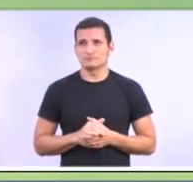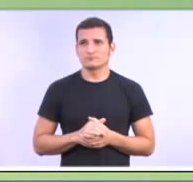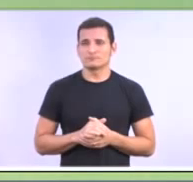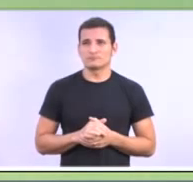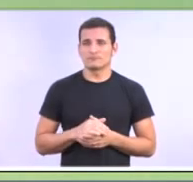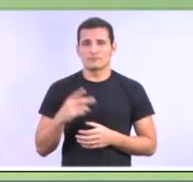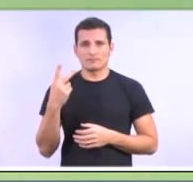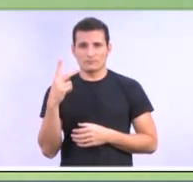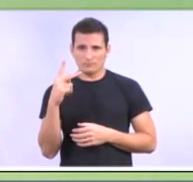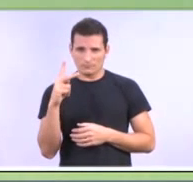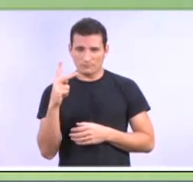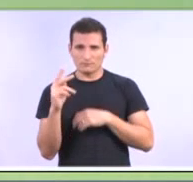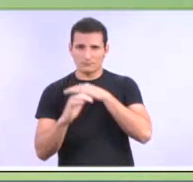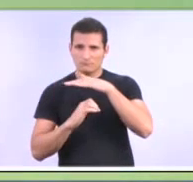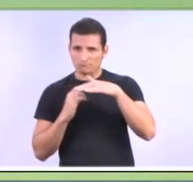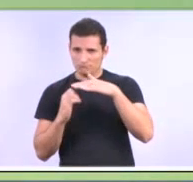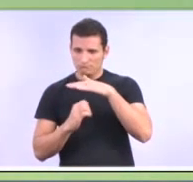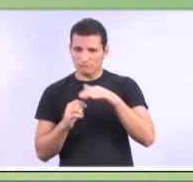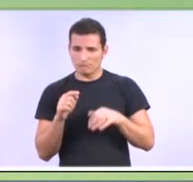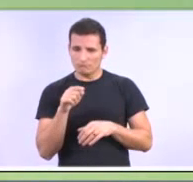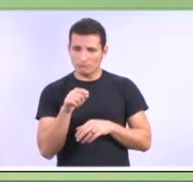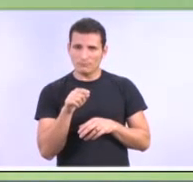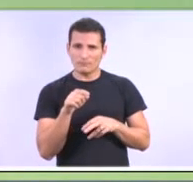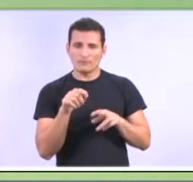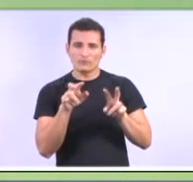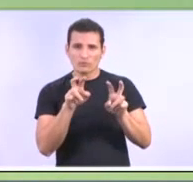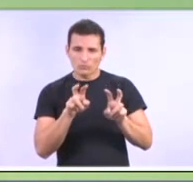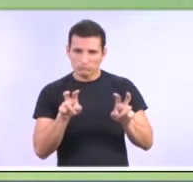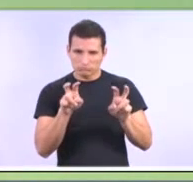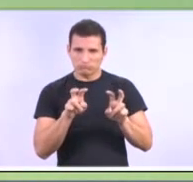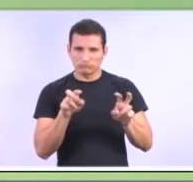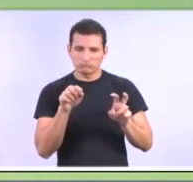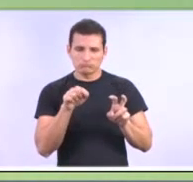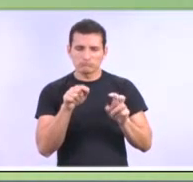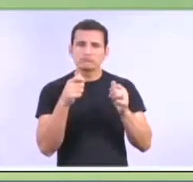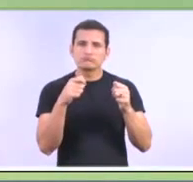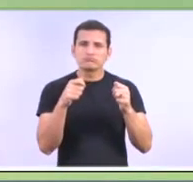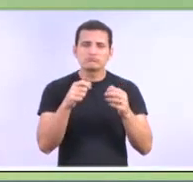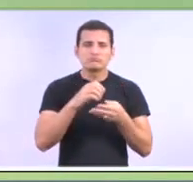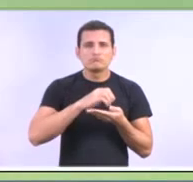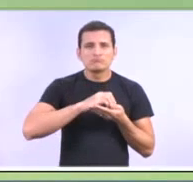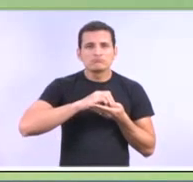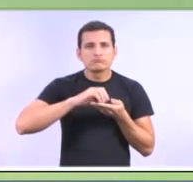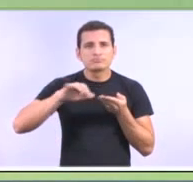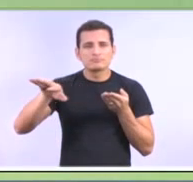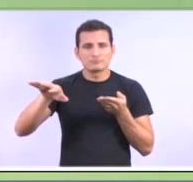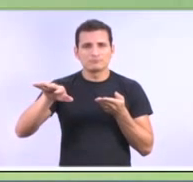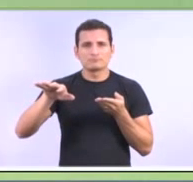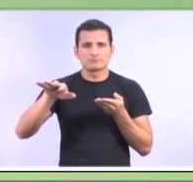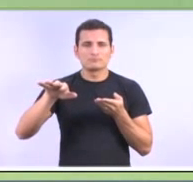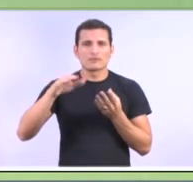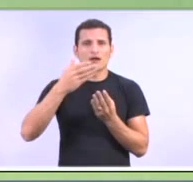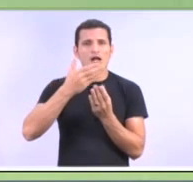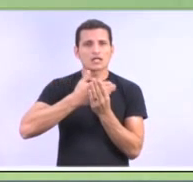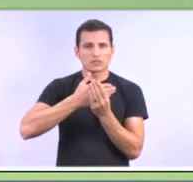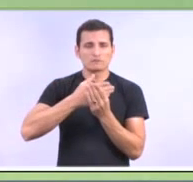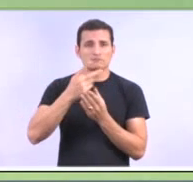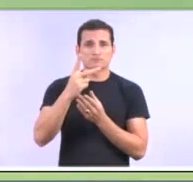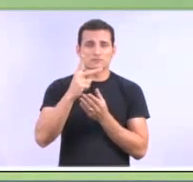na sua empresa, em frente ao seu computador, e necessita enviar um arquivo que se encontra em seu